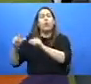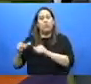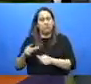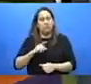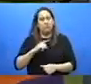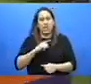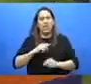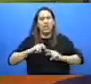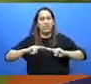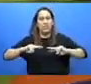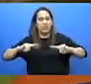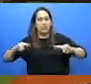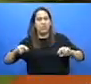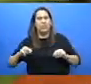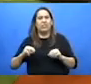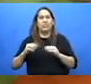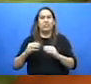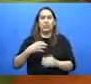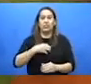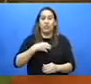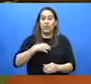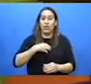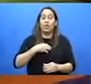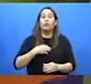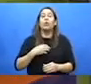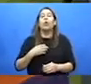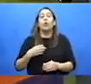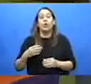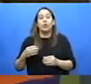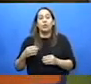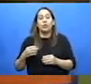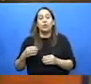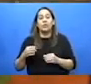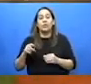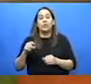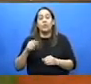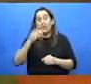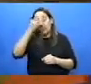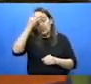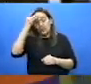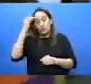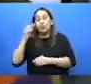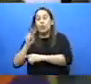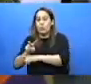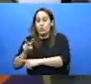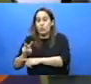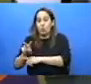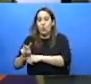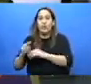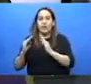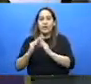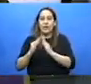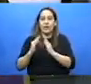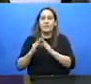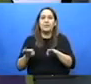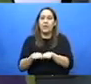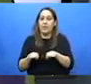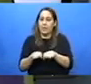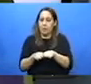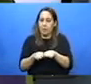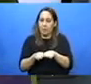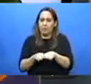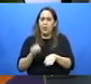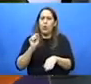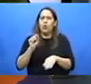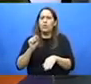aí alguma hortaliça ou alguma plantinha aromática que alguém cuide aí. E o que são as plantas